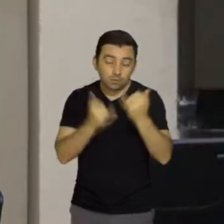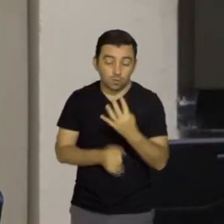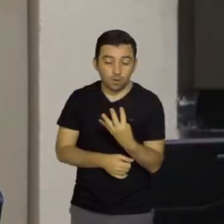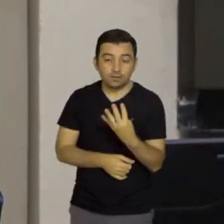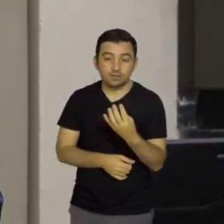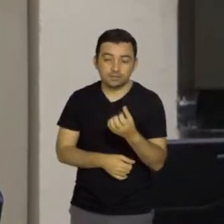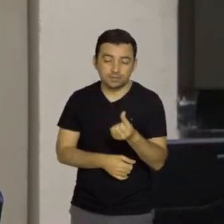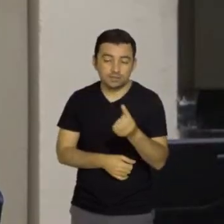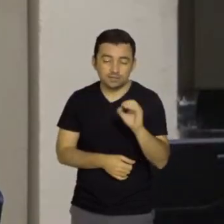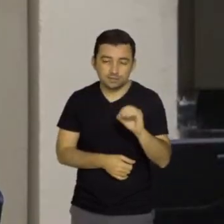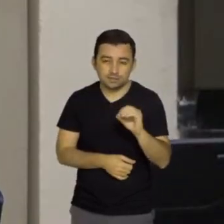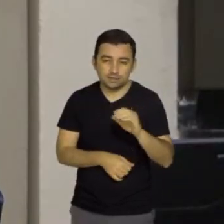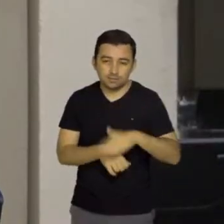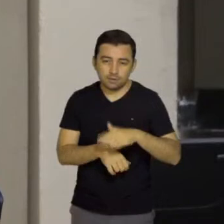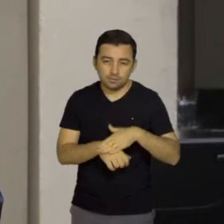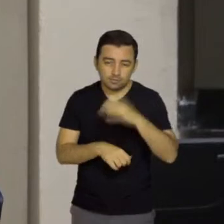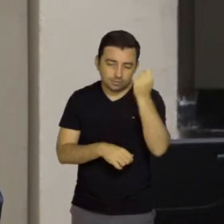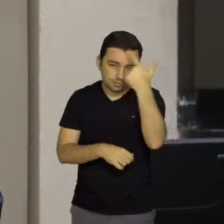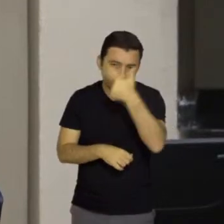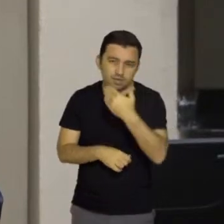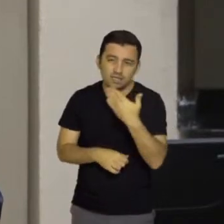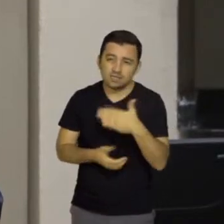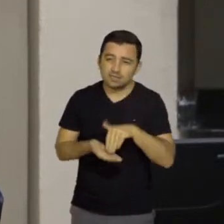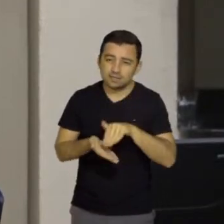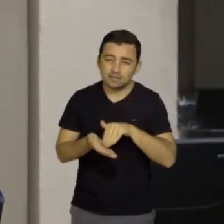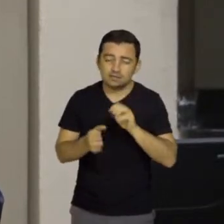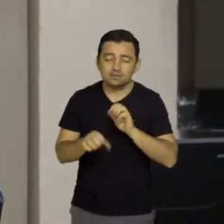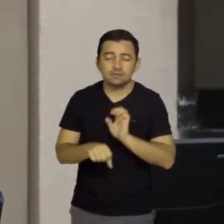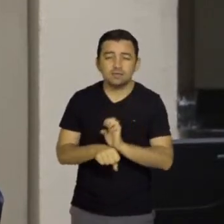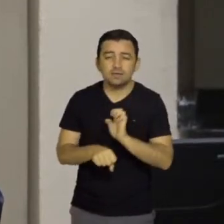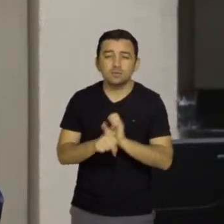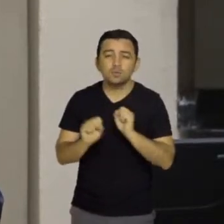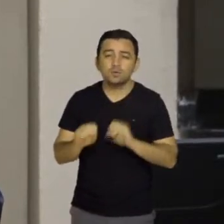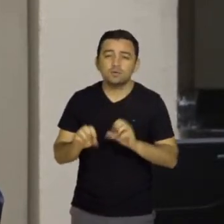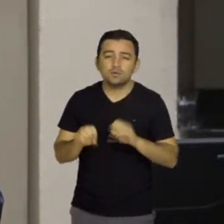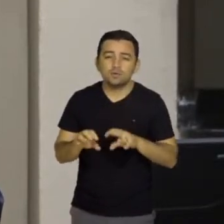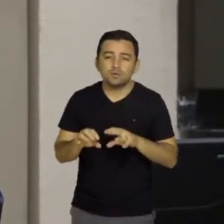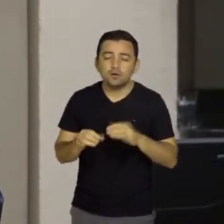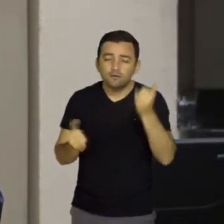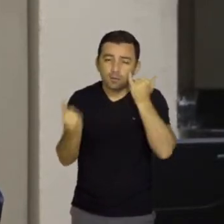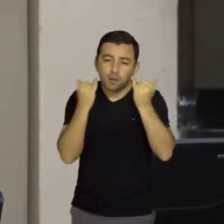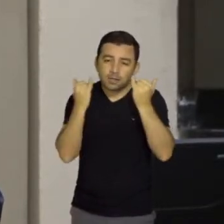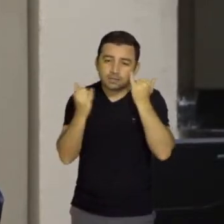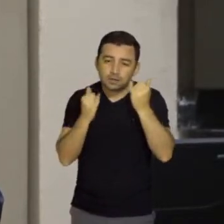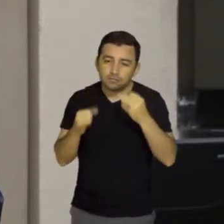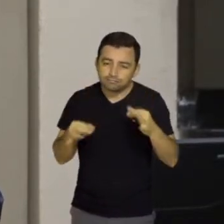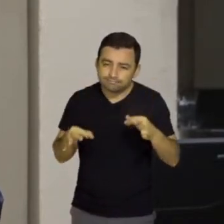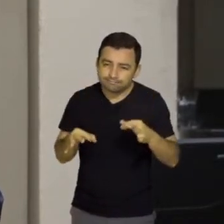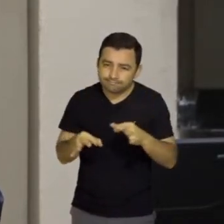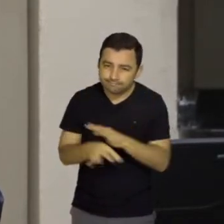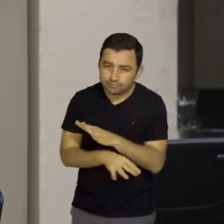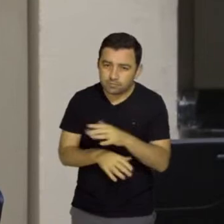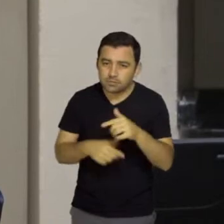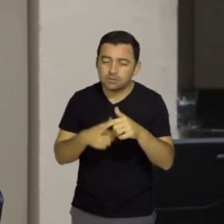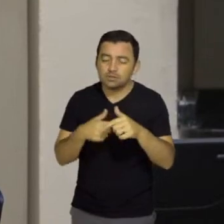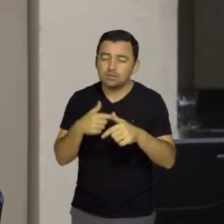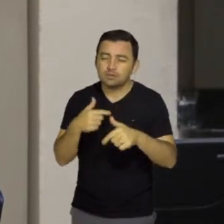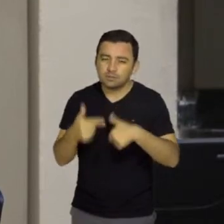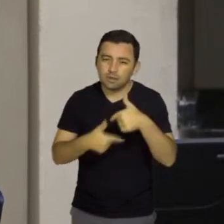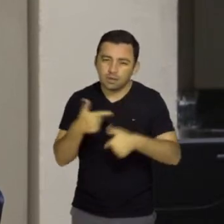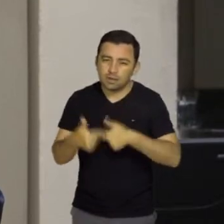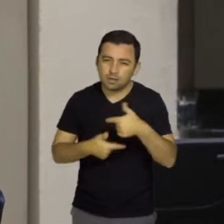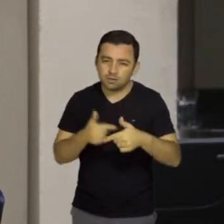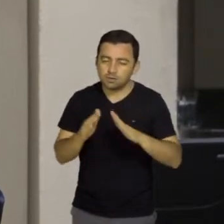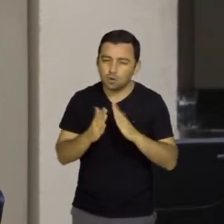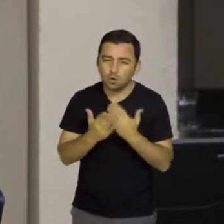autoria deputado Altair Silva, solicitando ao secretário de Estado da Educação informações acerca do encerramento das atividades da Escola de Educação Básica Carlos